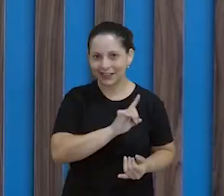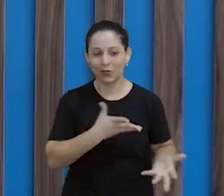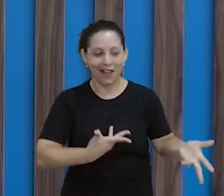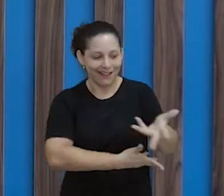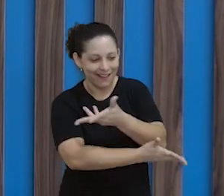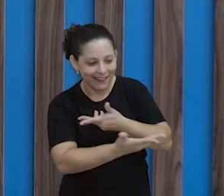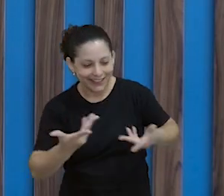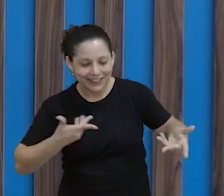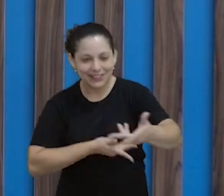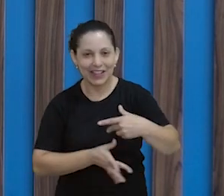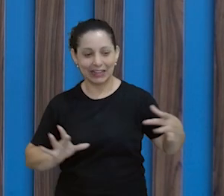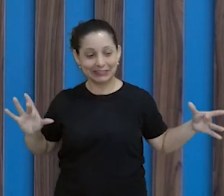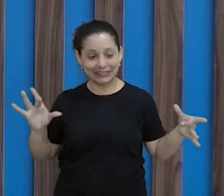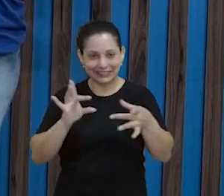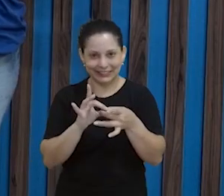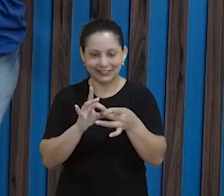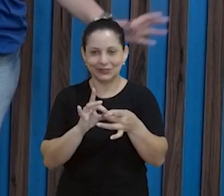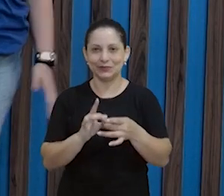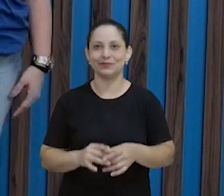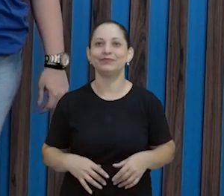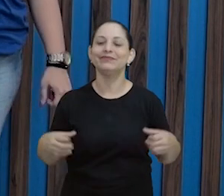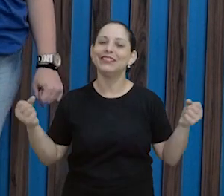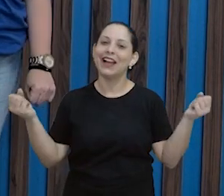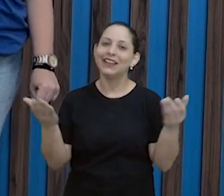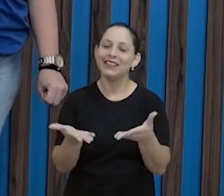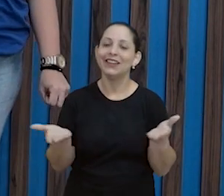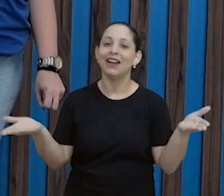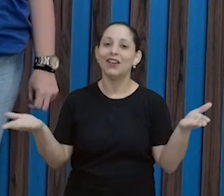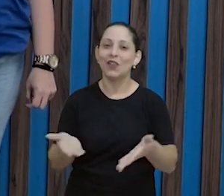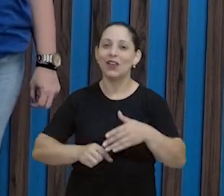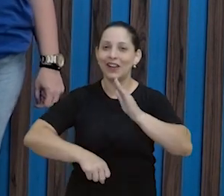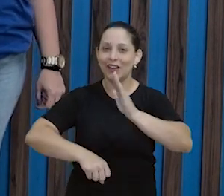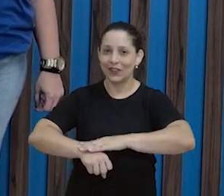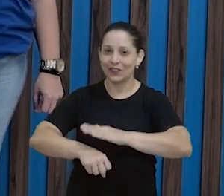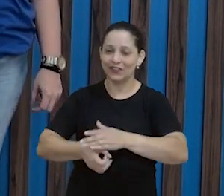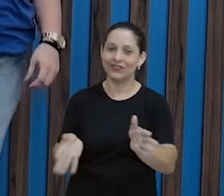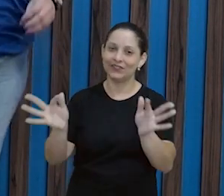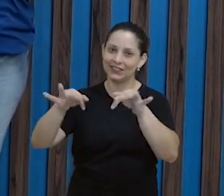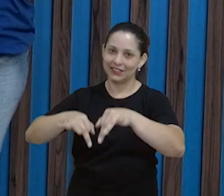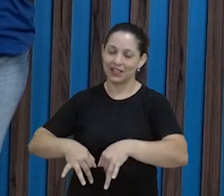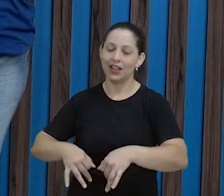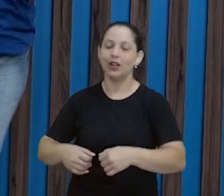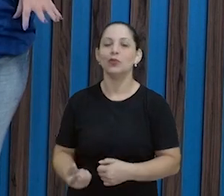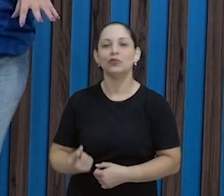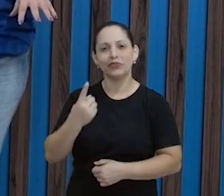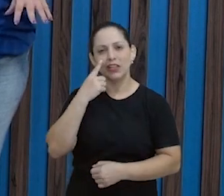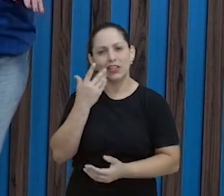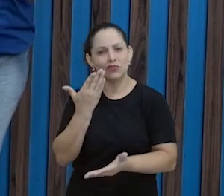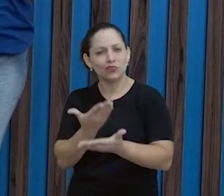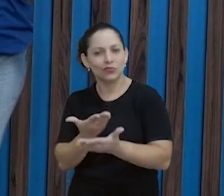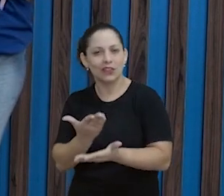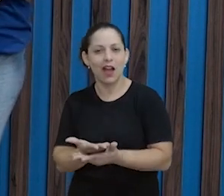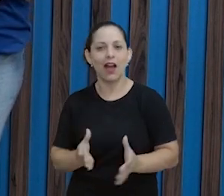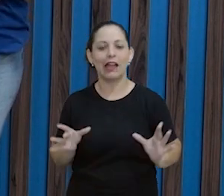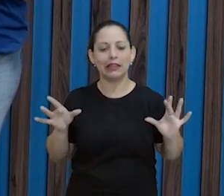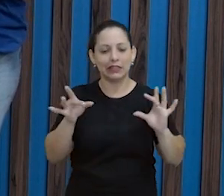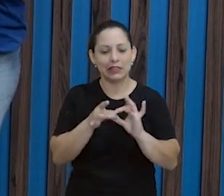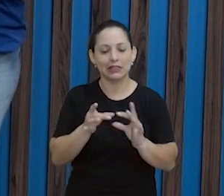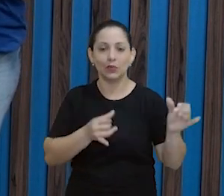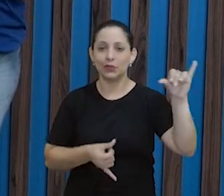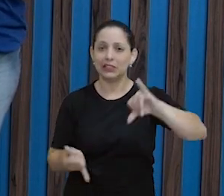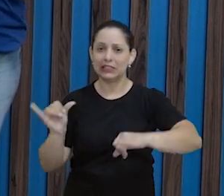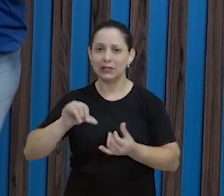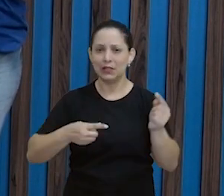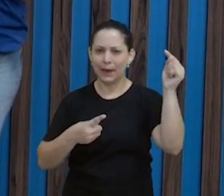ó, junto. E com isso, prof, a gente chegou no final da nossa aula, né? Vimos ligações químicas, os 3 tipos de